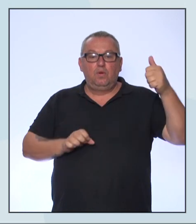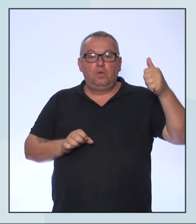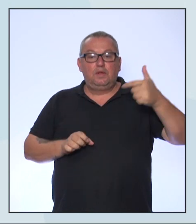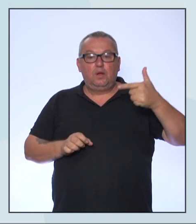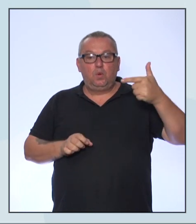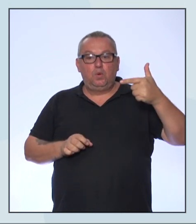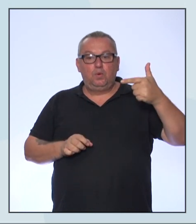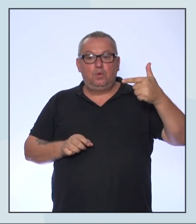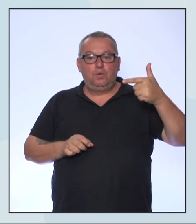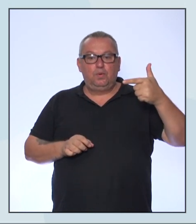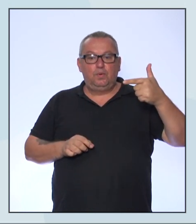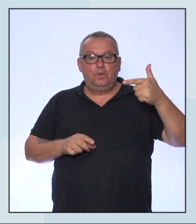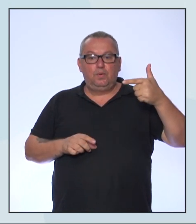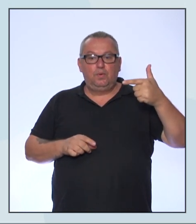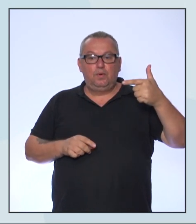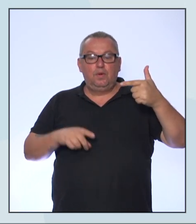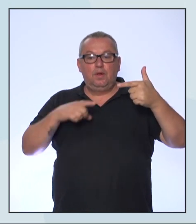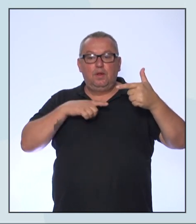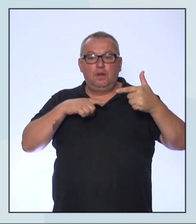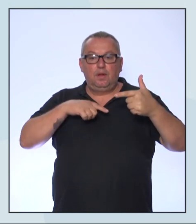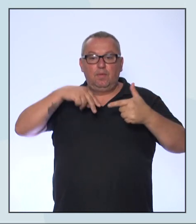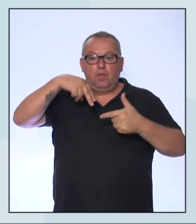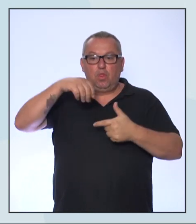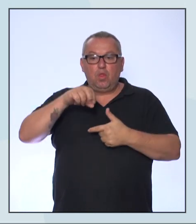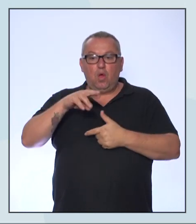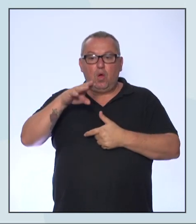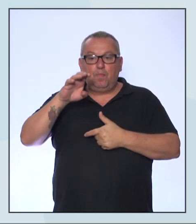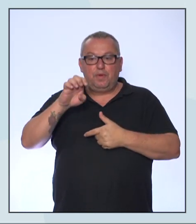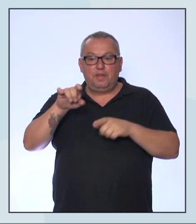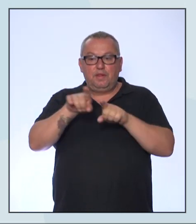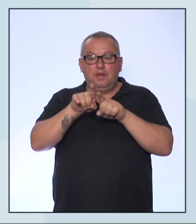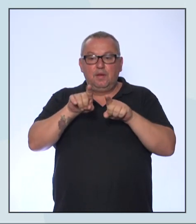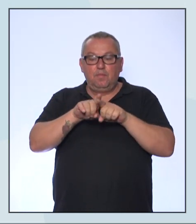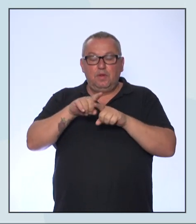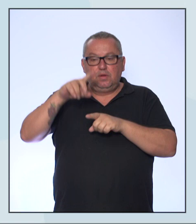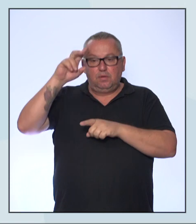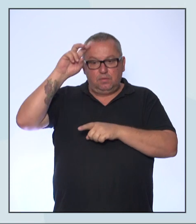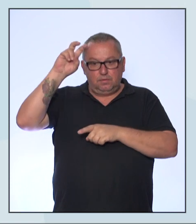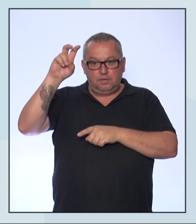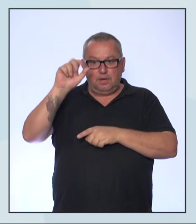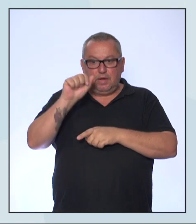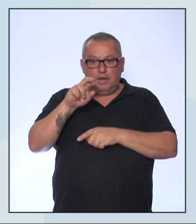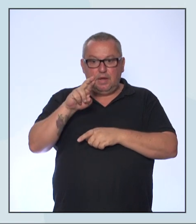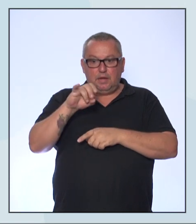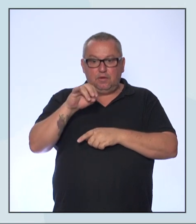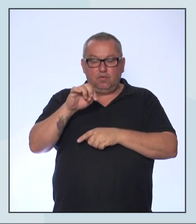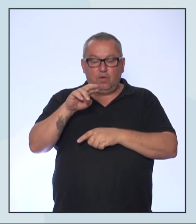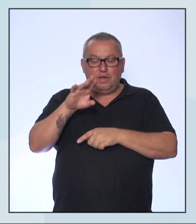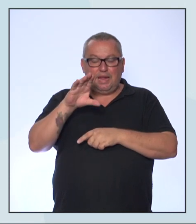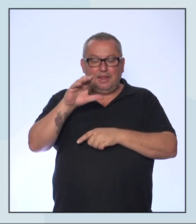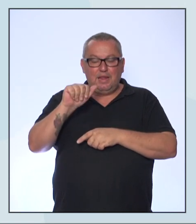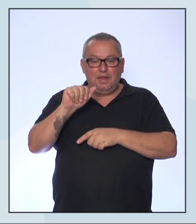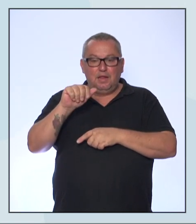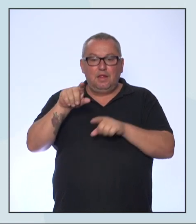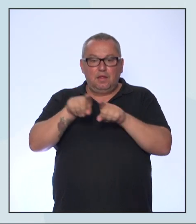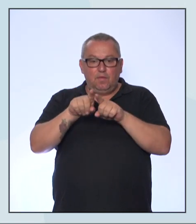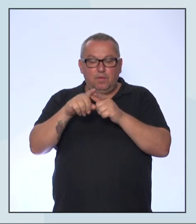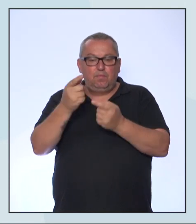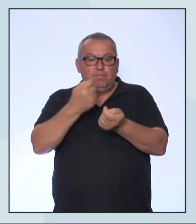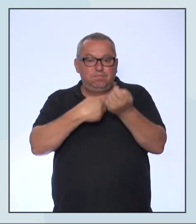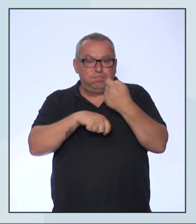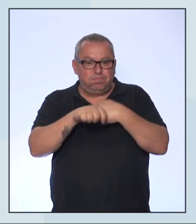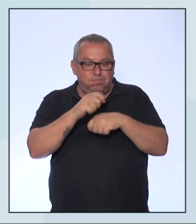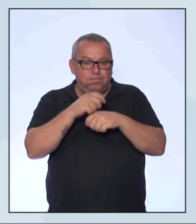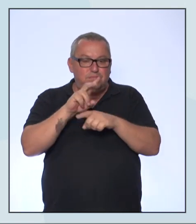Estado, nós temos os nobres e os aristocratas, que são detentores do poder político e administrativo. E no